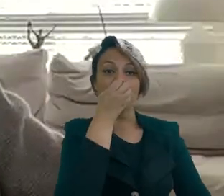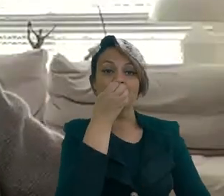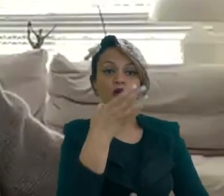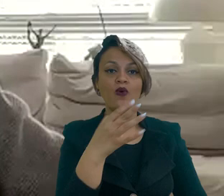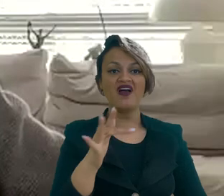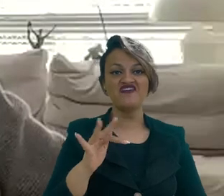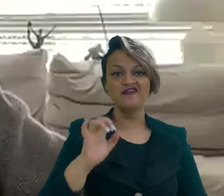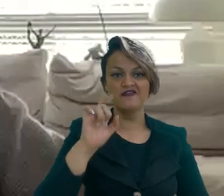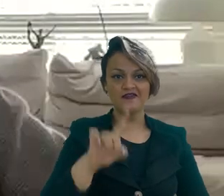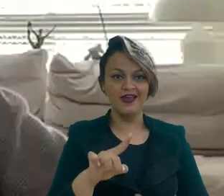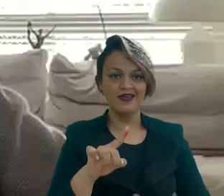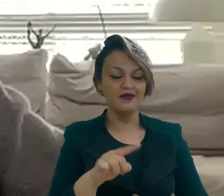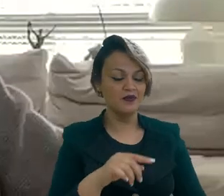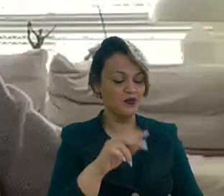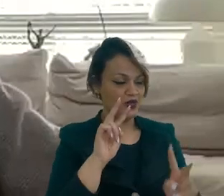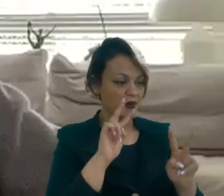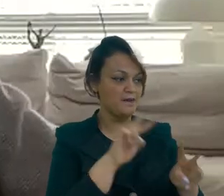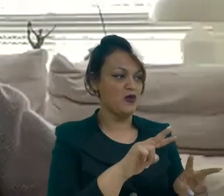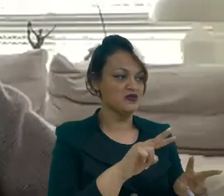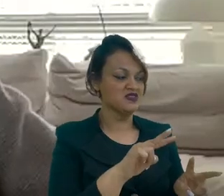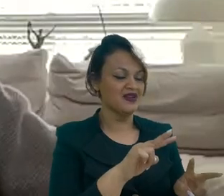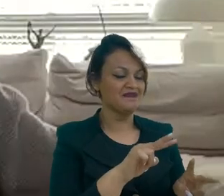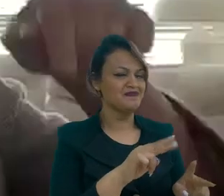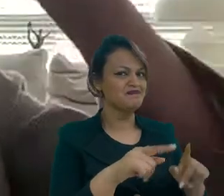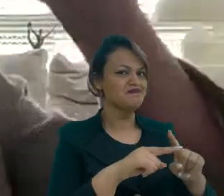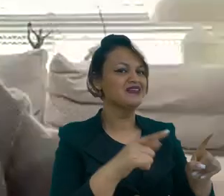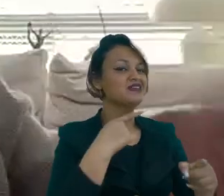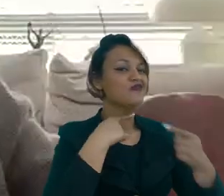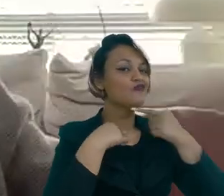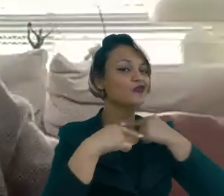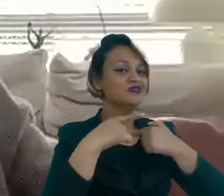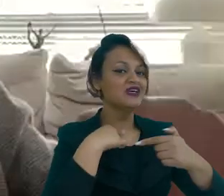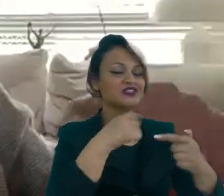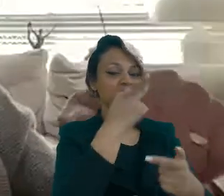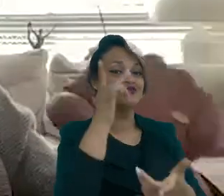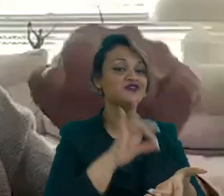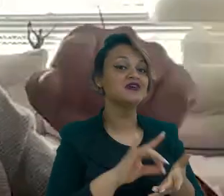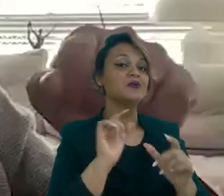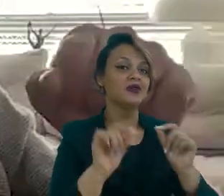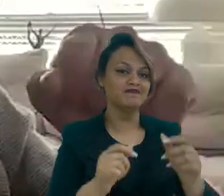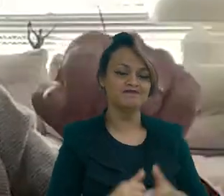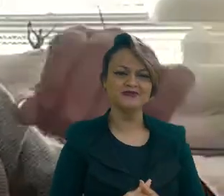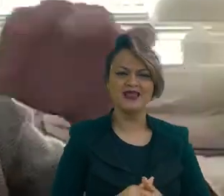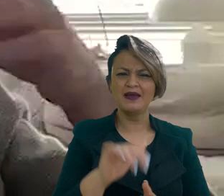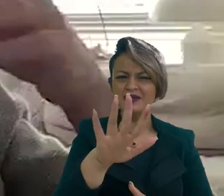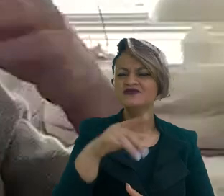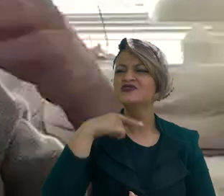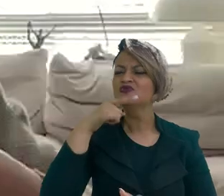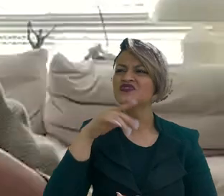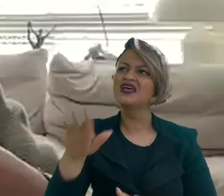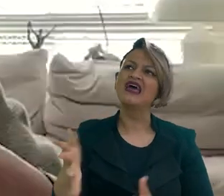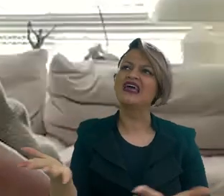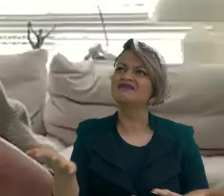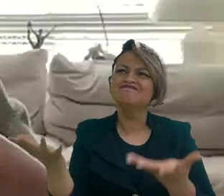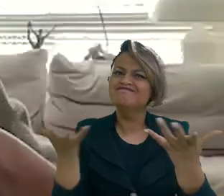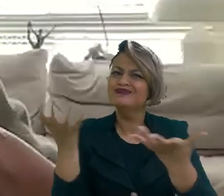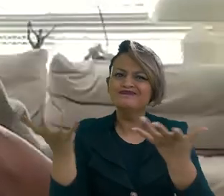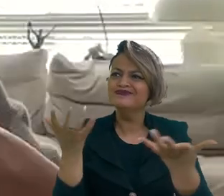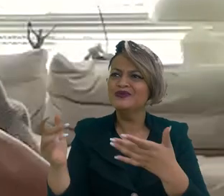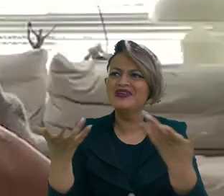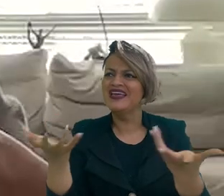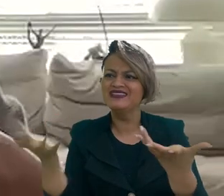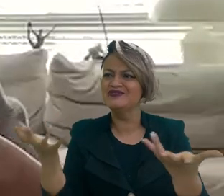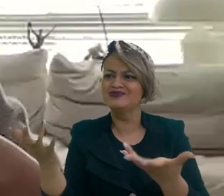a boa fé objetiva pelo desmentido da vontade Então se vocês me perguntarem